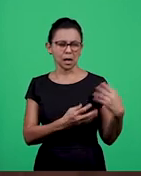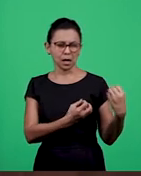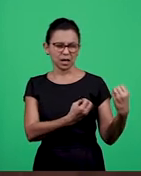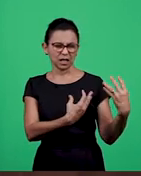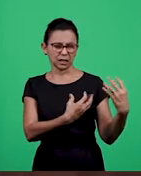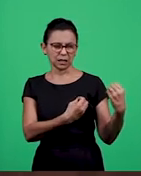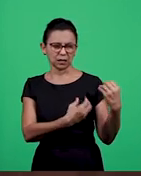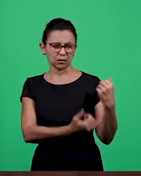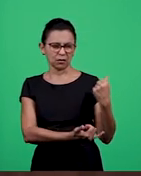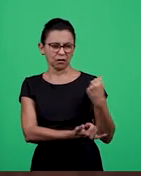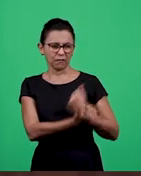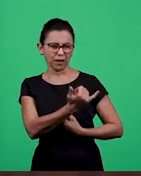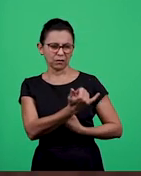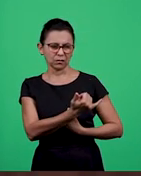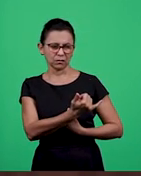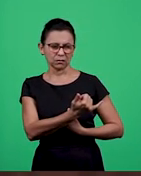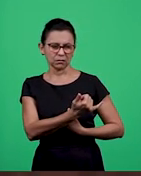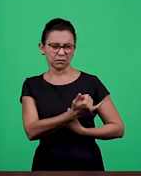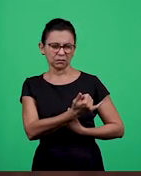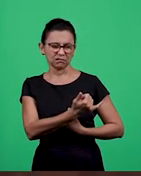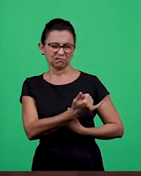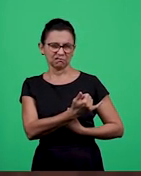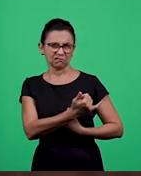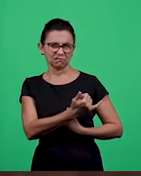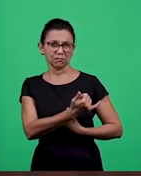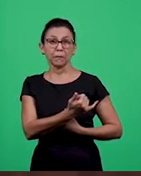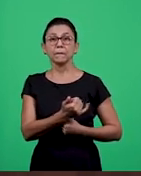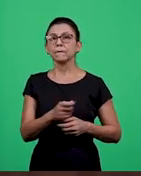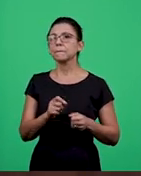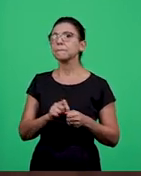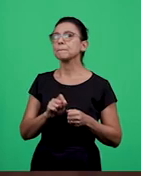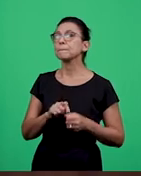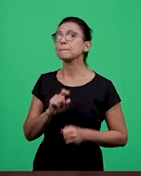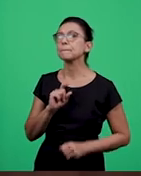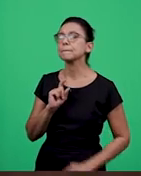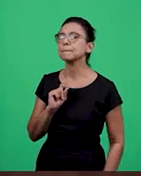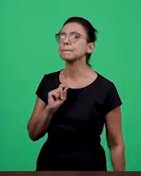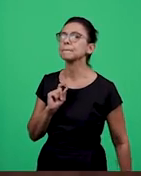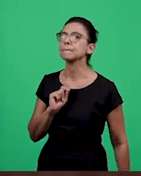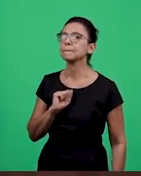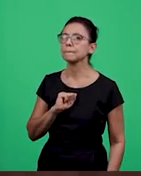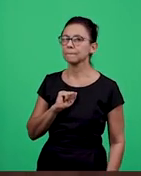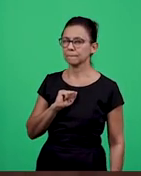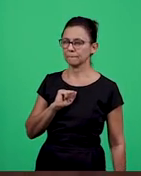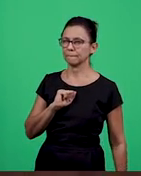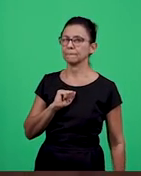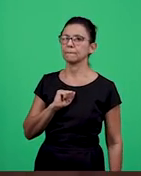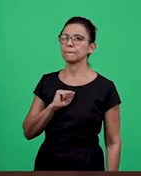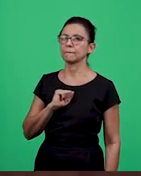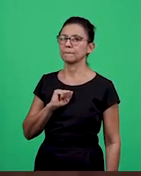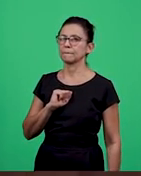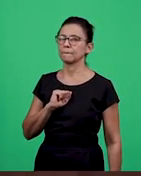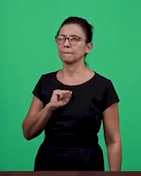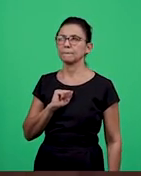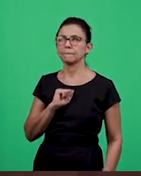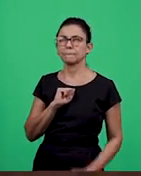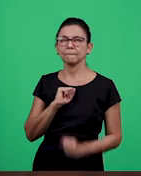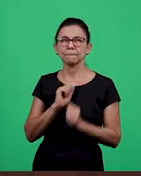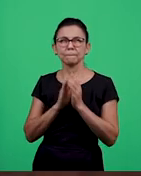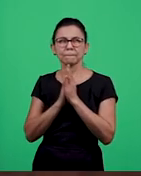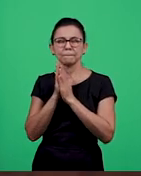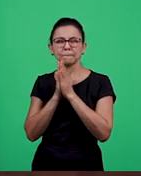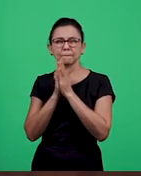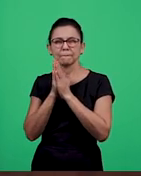não vêm da parte do Senhor, o que é que vocês devem fazer? Recorrer àquela